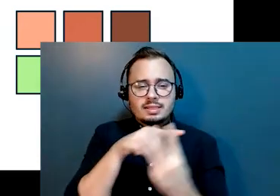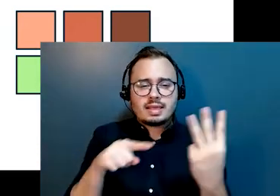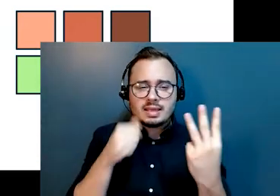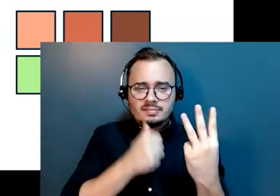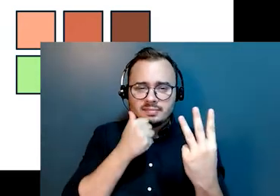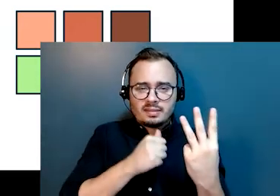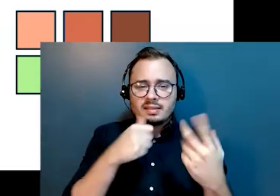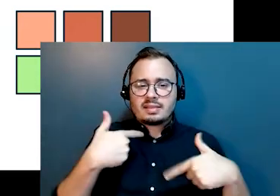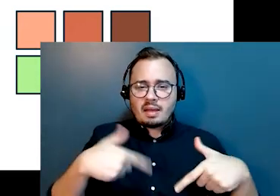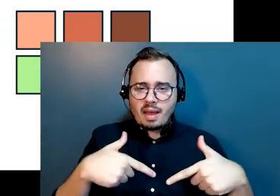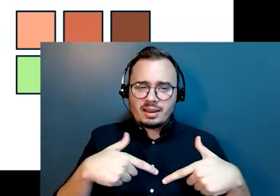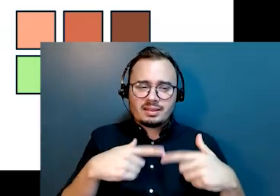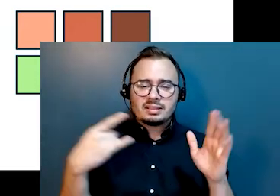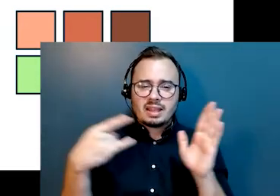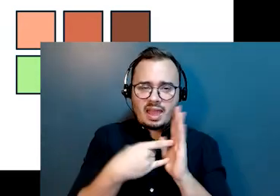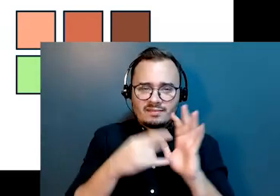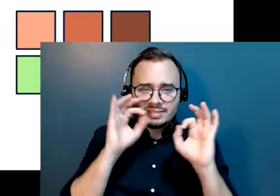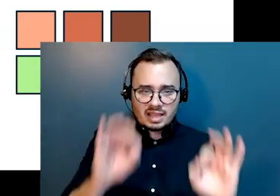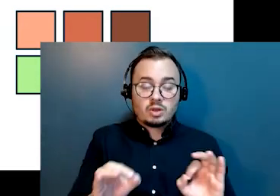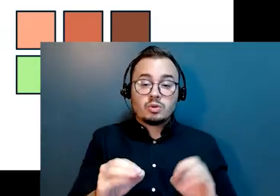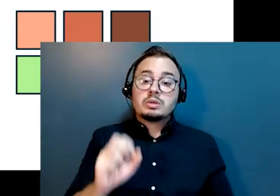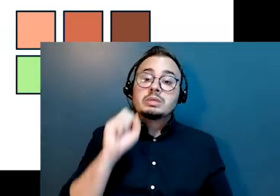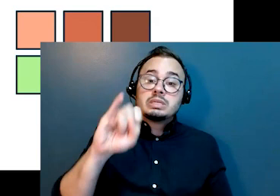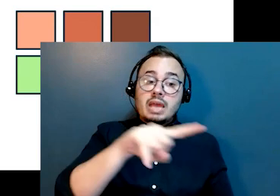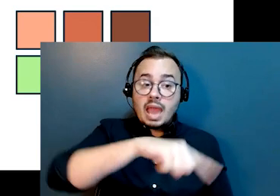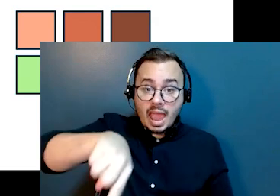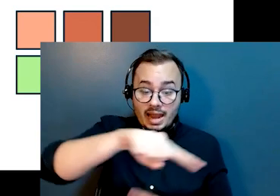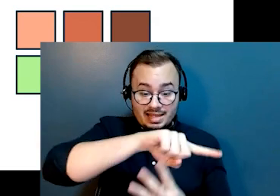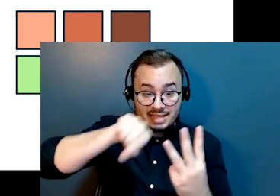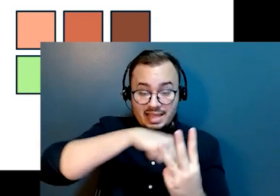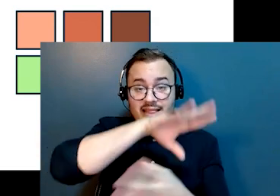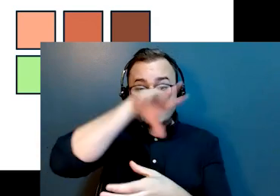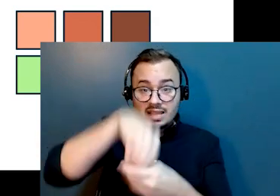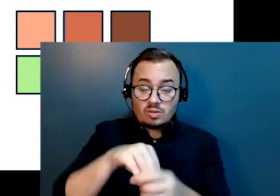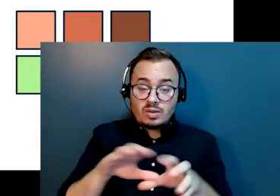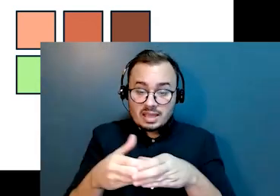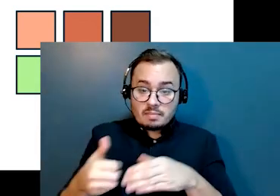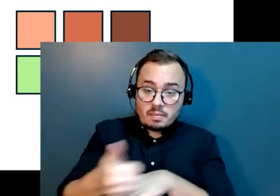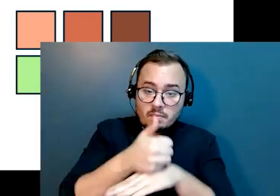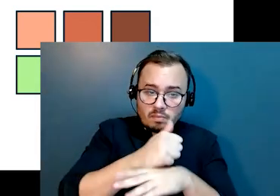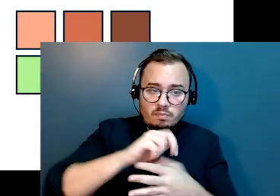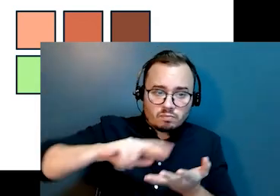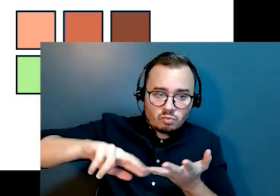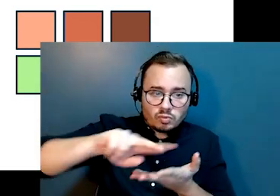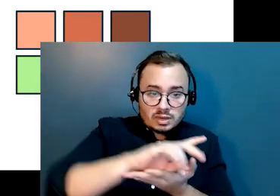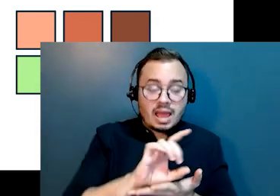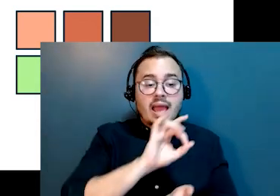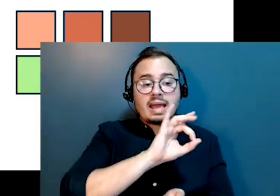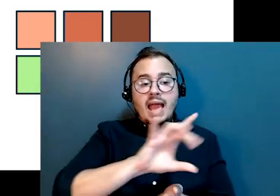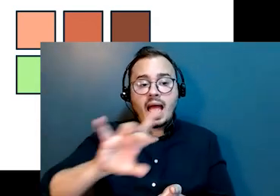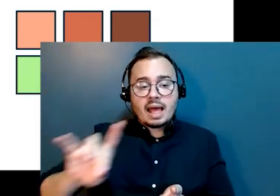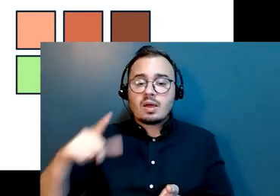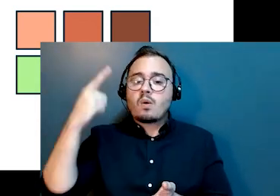Bárbara, se elas fazerem parte de uma equipe multidisciplinar mesmo, cada uma delas consegue atuar com